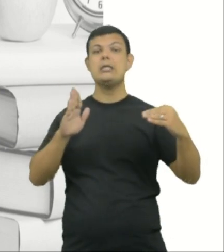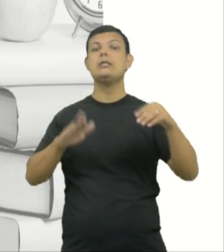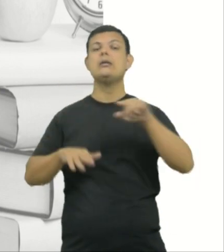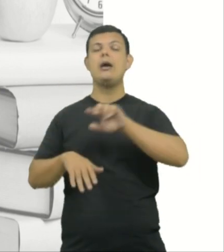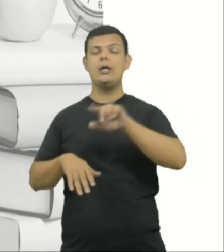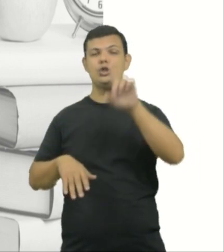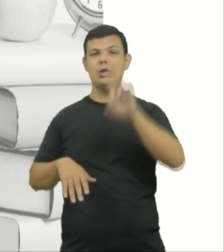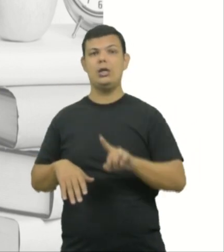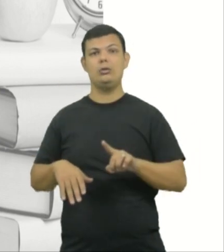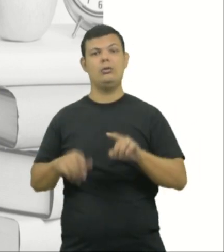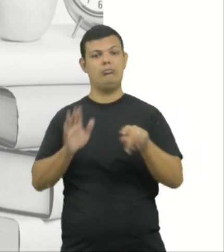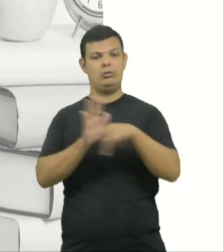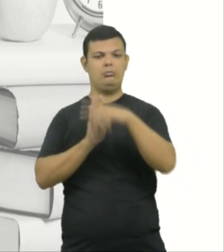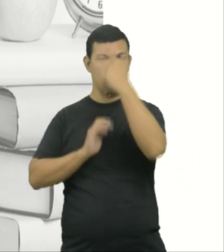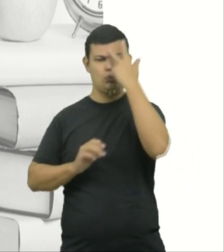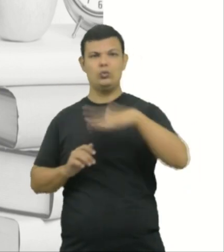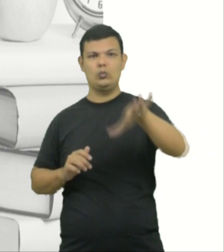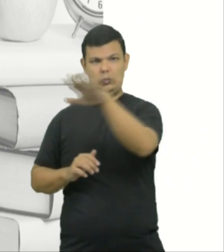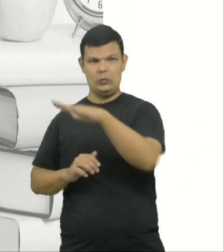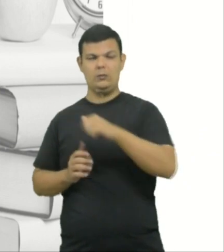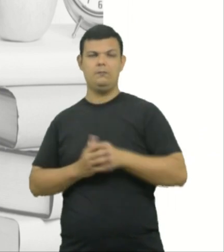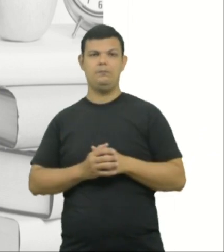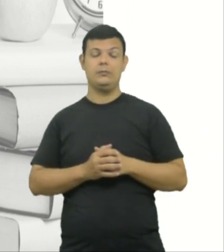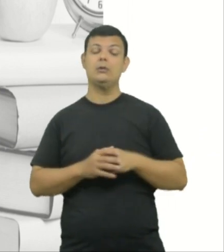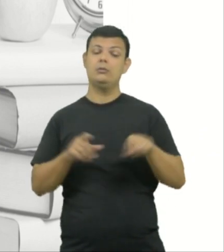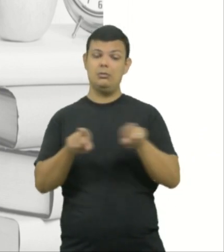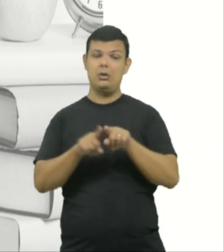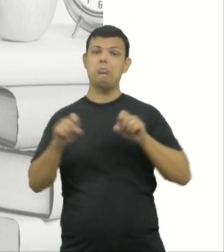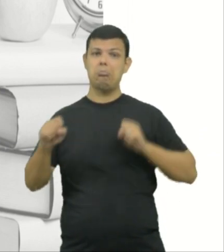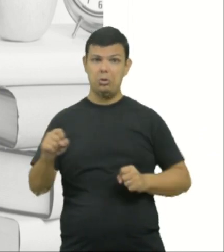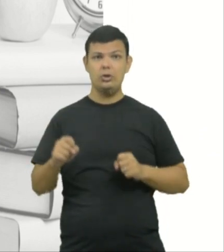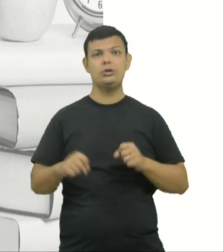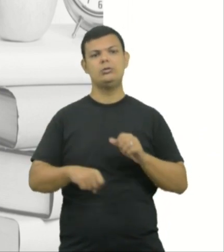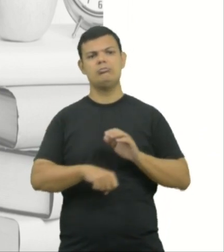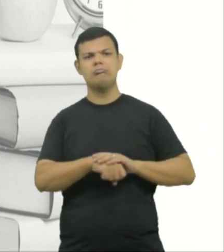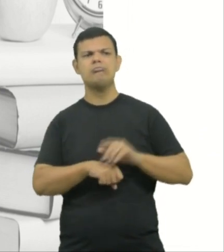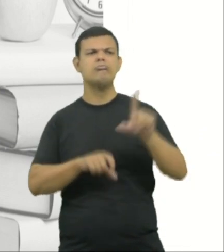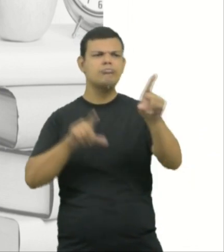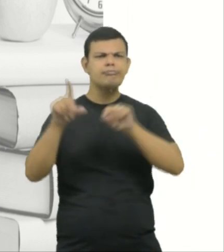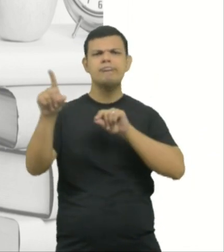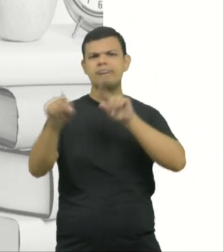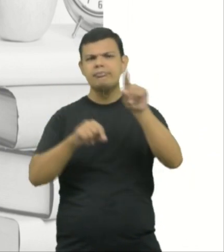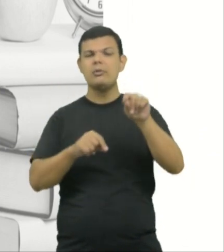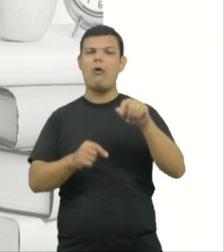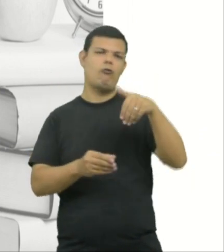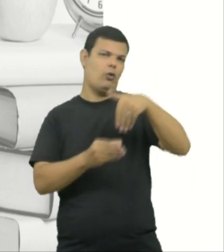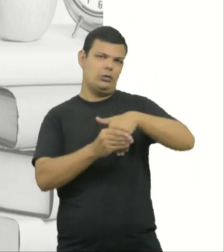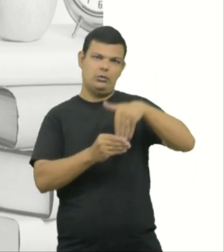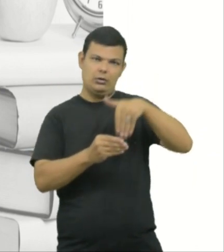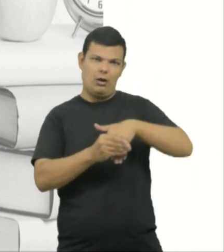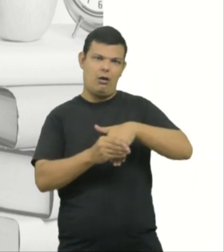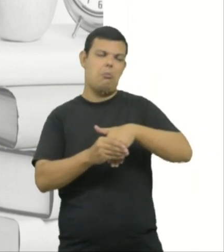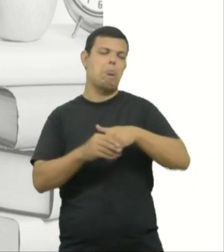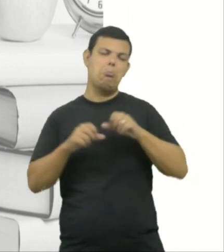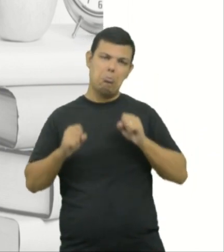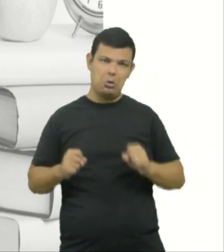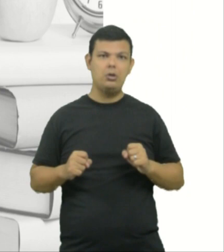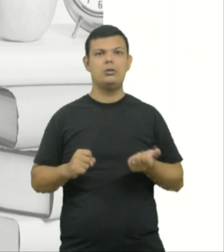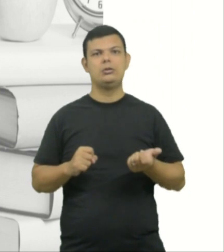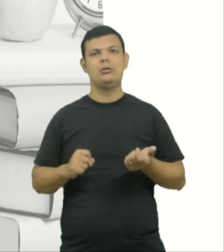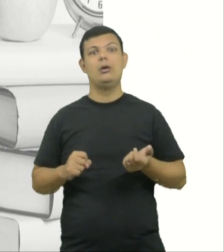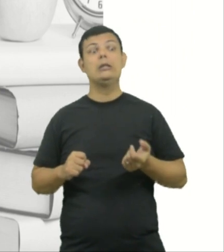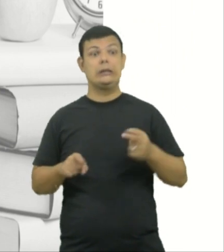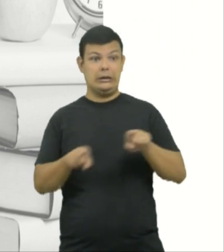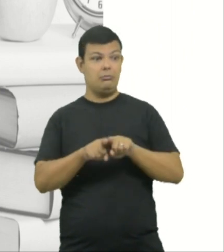tá? E que você possa participar do destino da sociedade, você possa votar, ter direito ao voto,